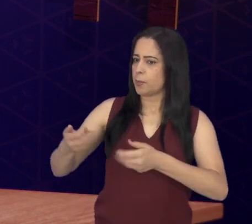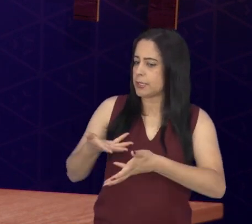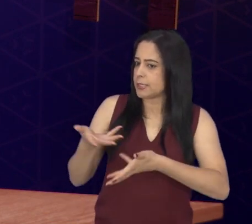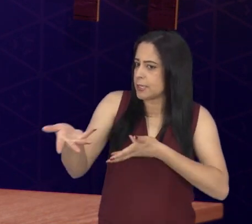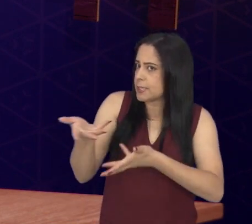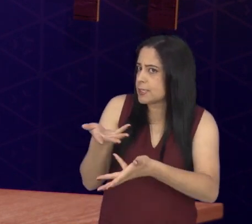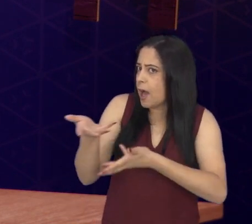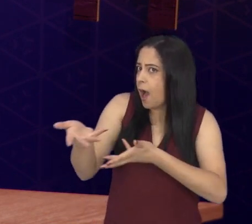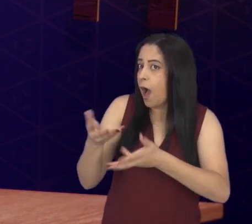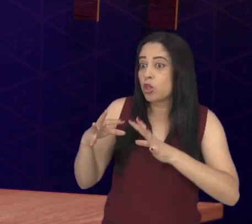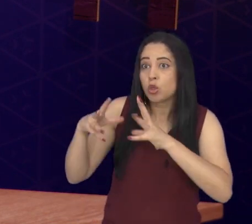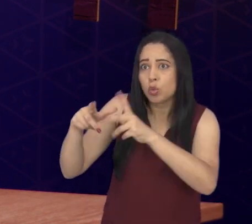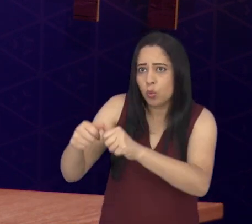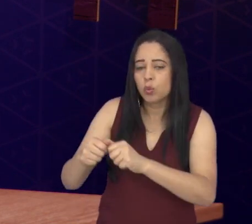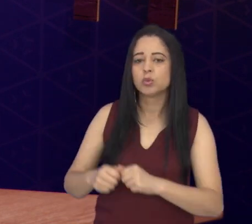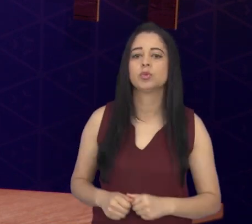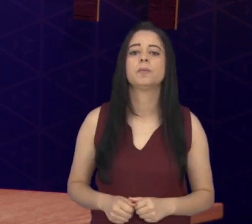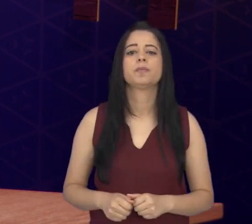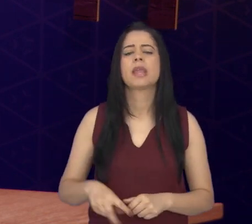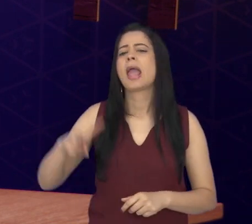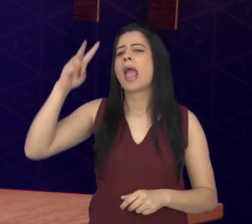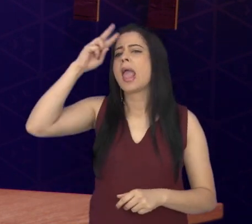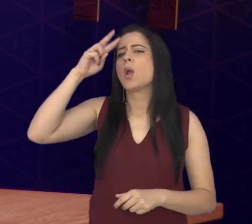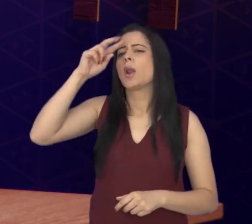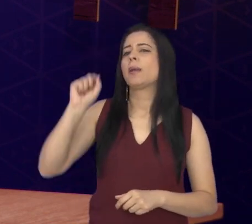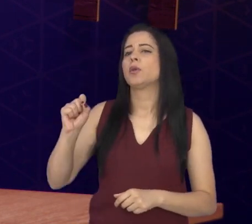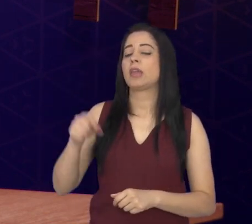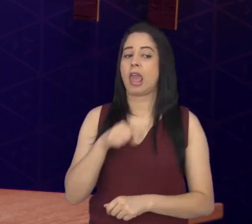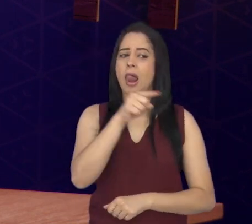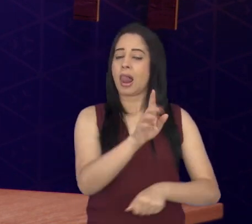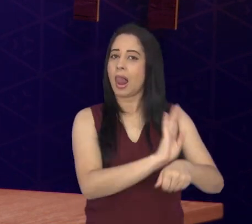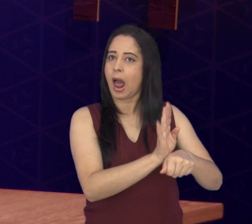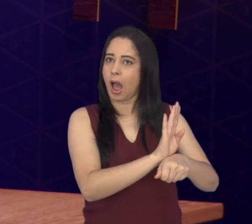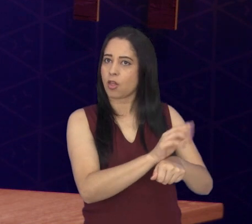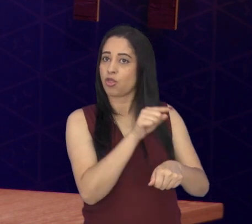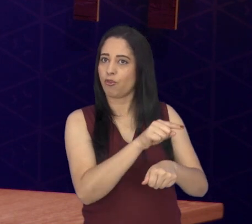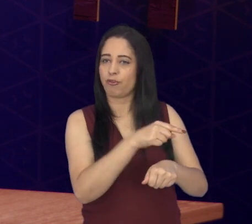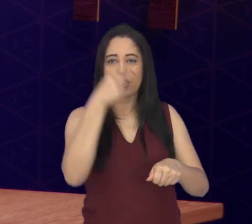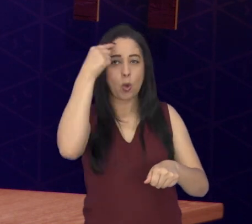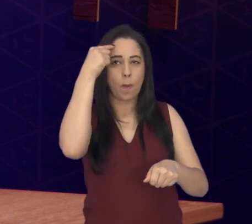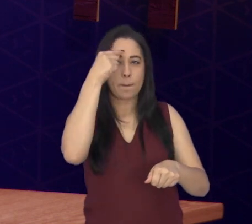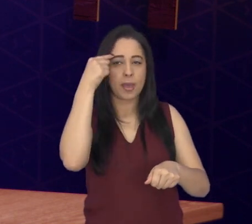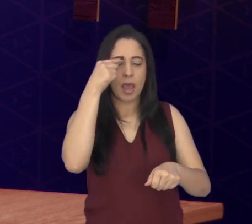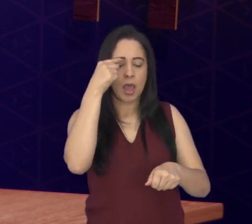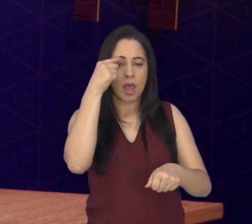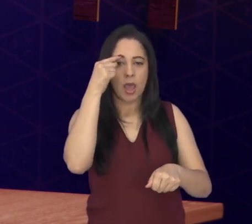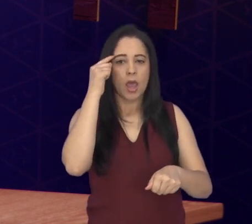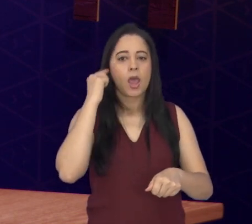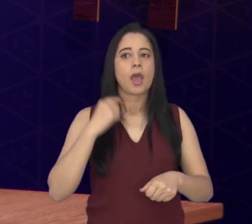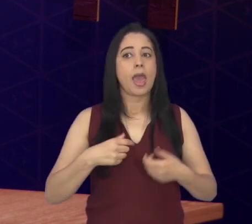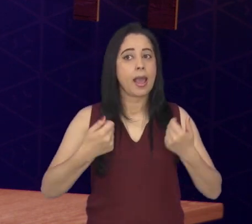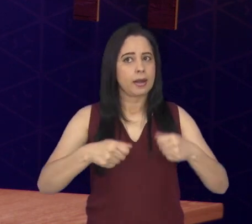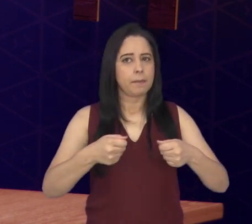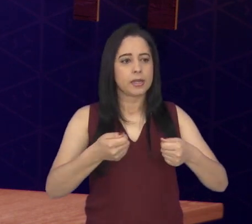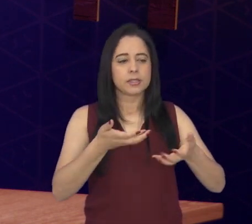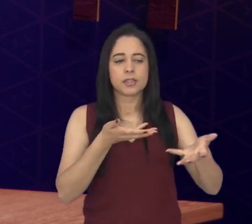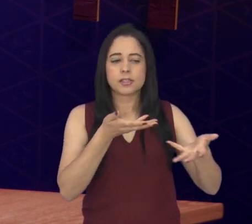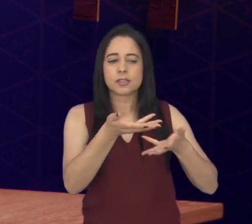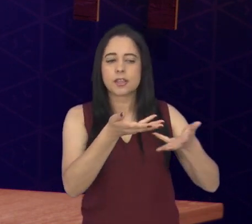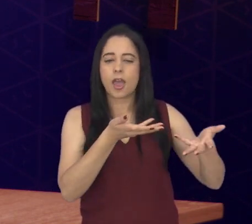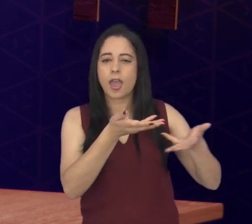fazer essa relação. E eu lembro que tem um lance que o ministro da magia, ele inclusive tem que ter um bom relacionamento com